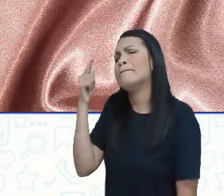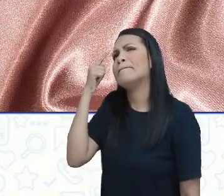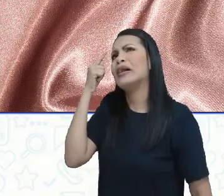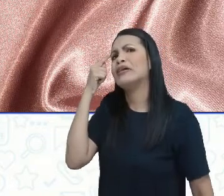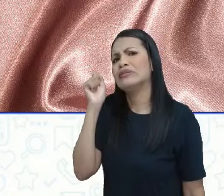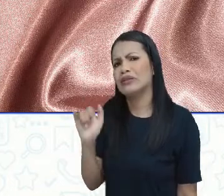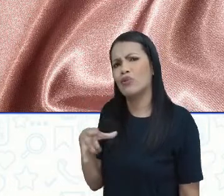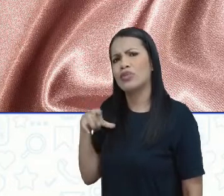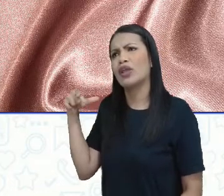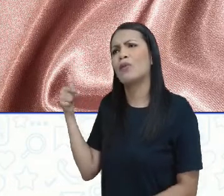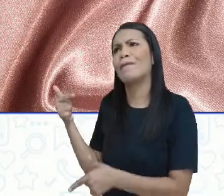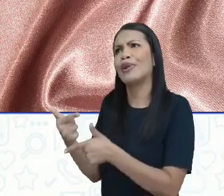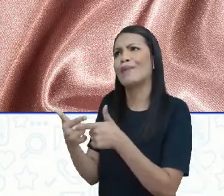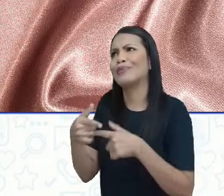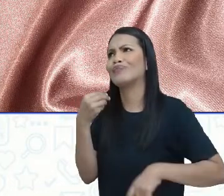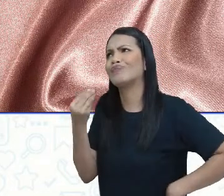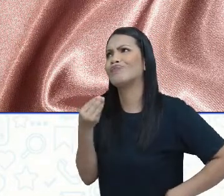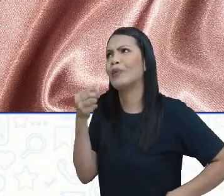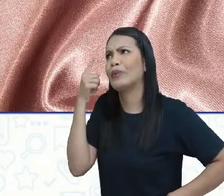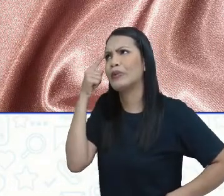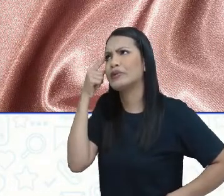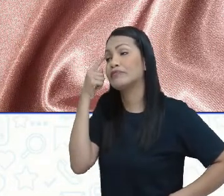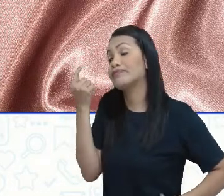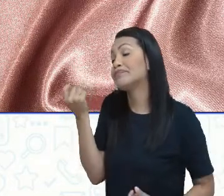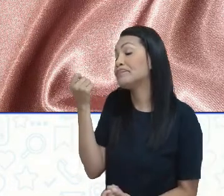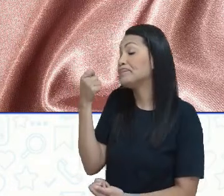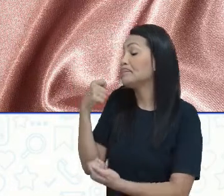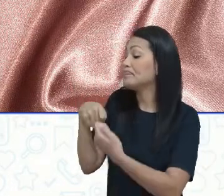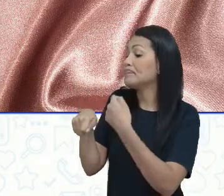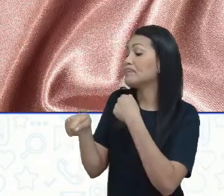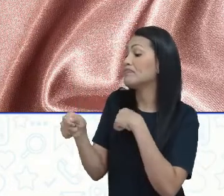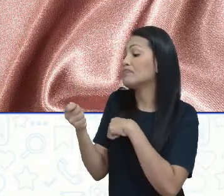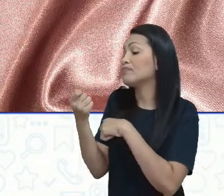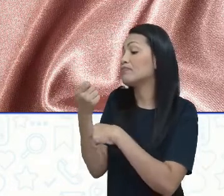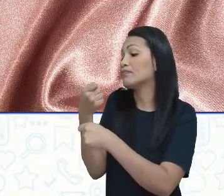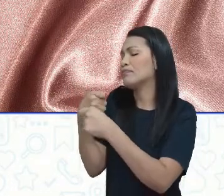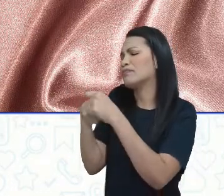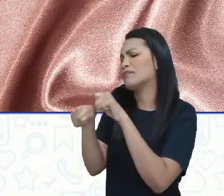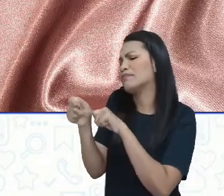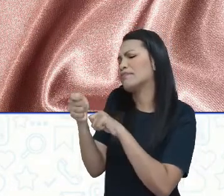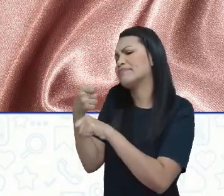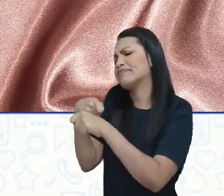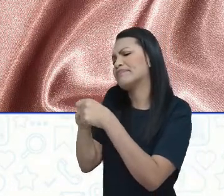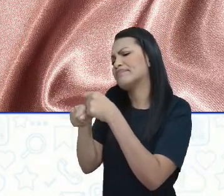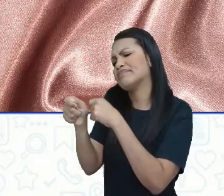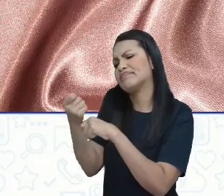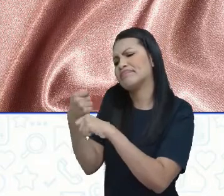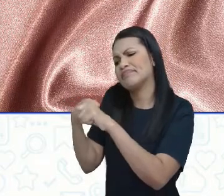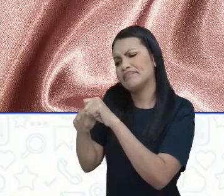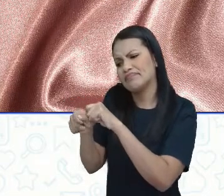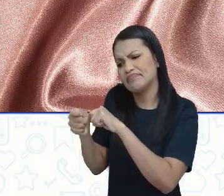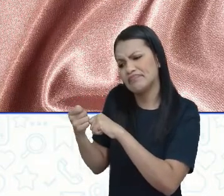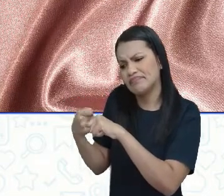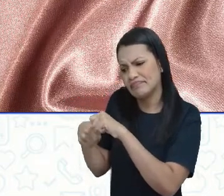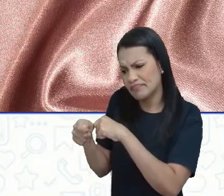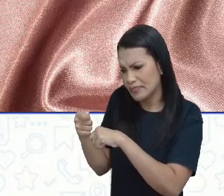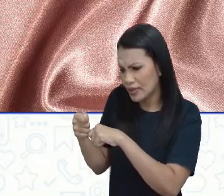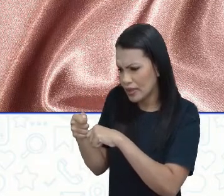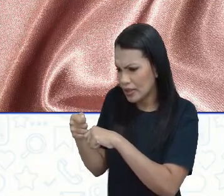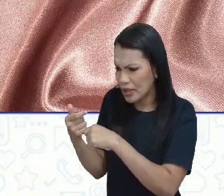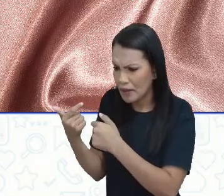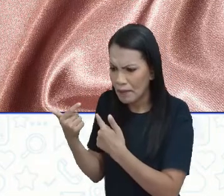problema aqui, como é que eu resolvo? Voltou para o tear para tecer mais tecido. Dessa vez, não precisou escolher linha